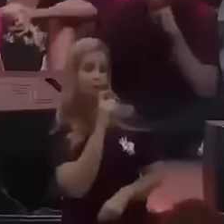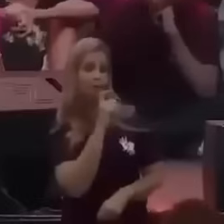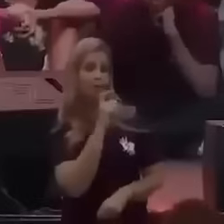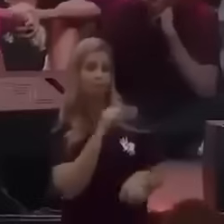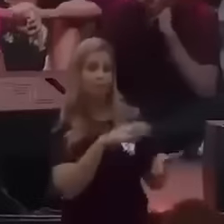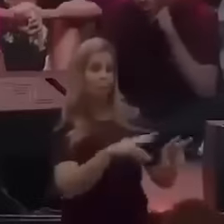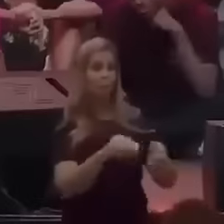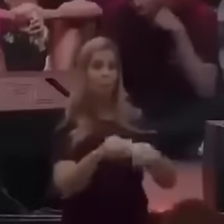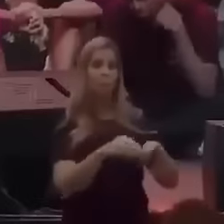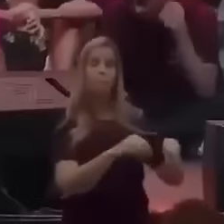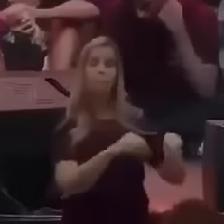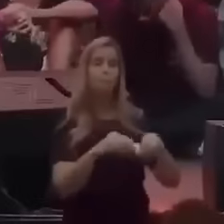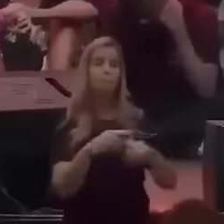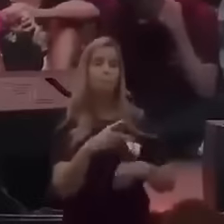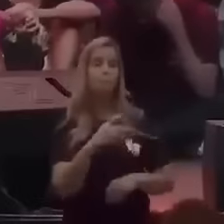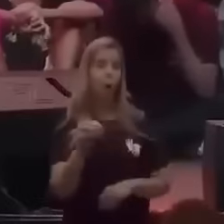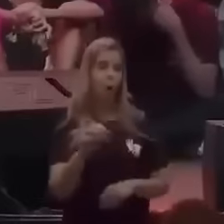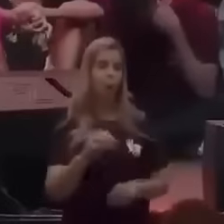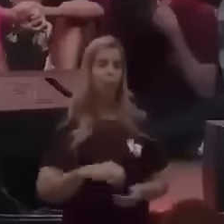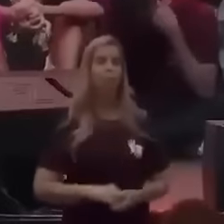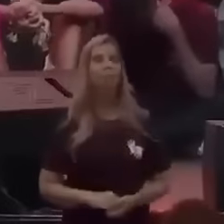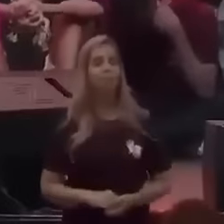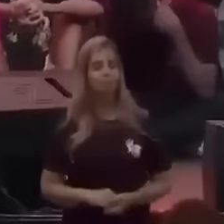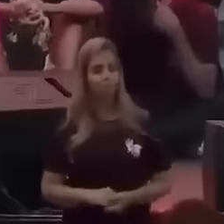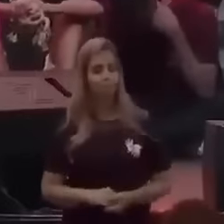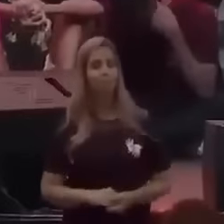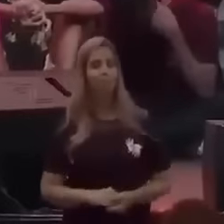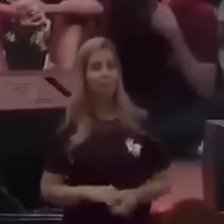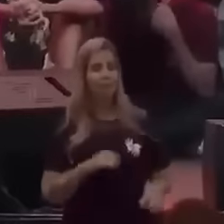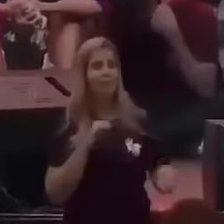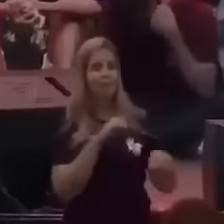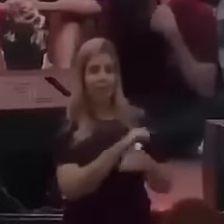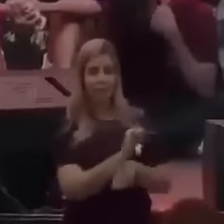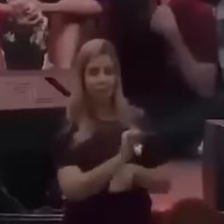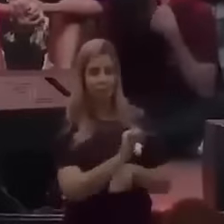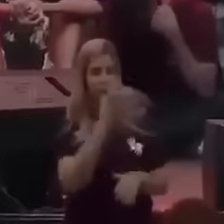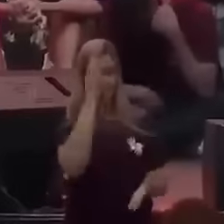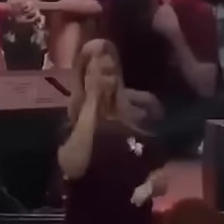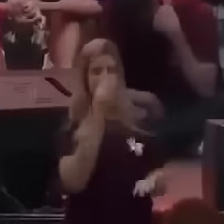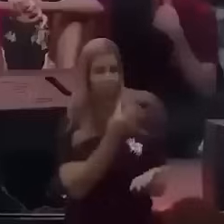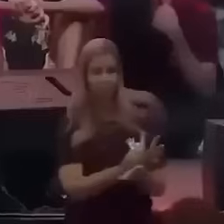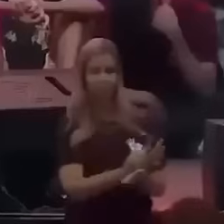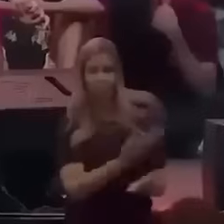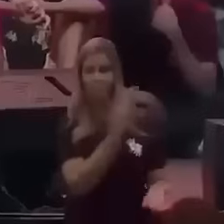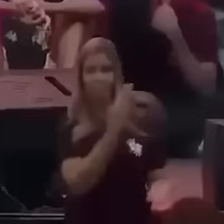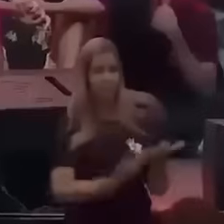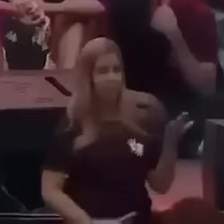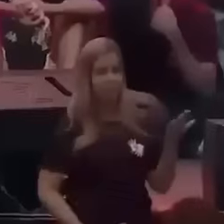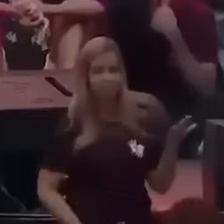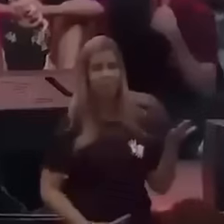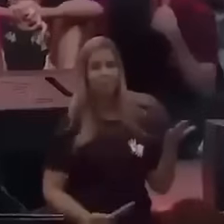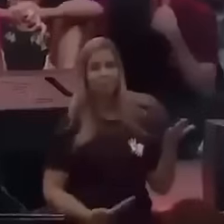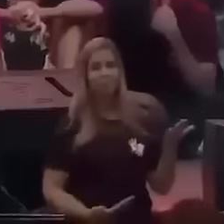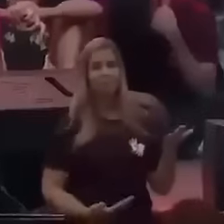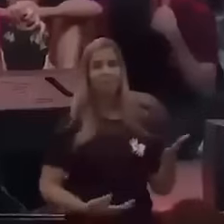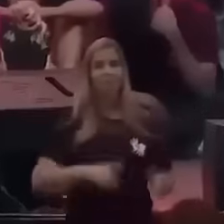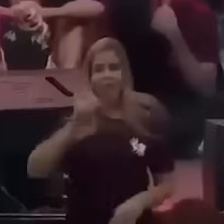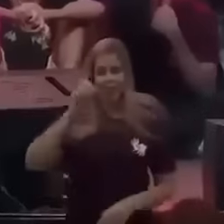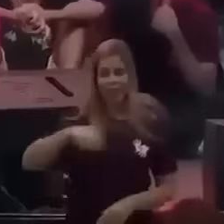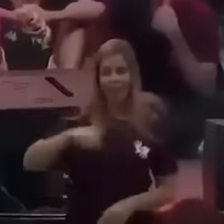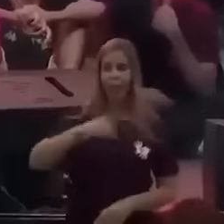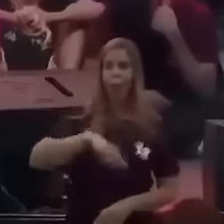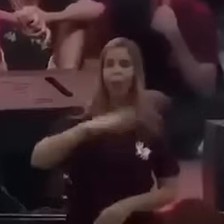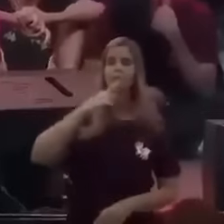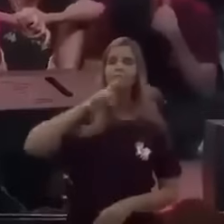pó, negou seu nome, negou sua fé, negou seu apostolado, negou o seu Senhor.